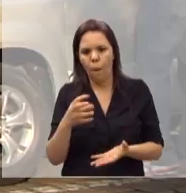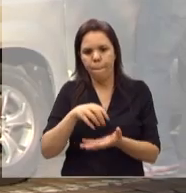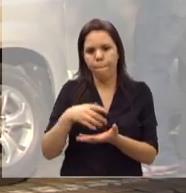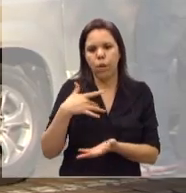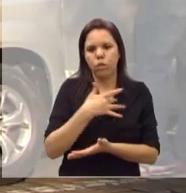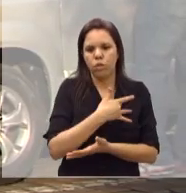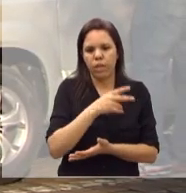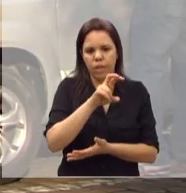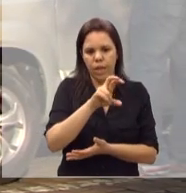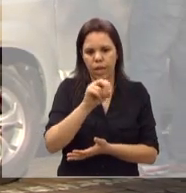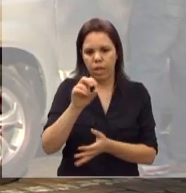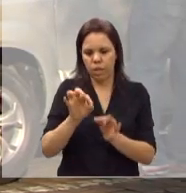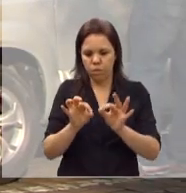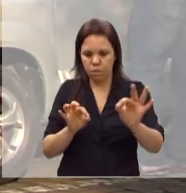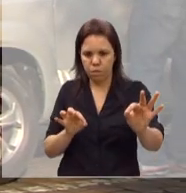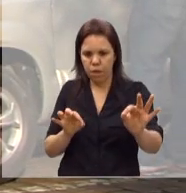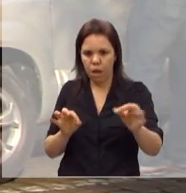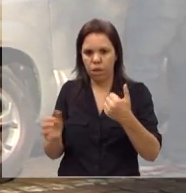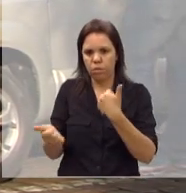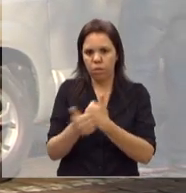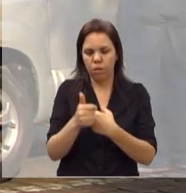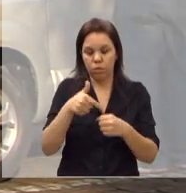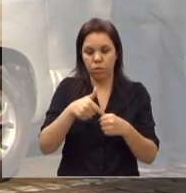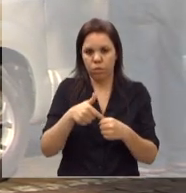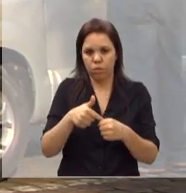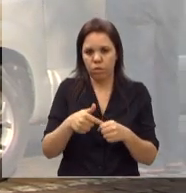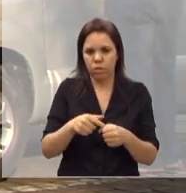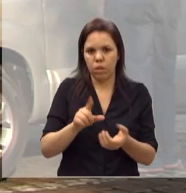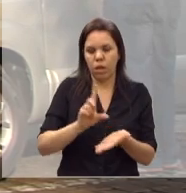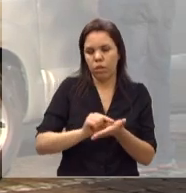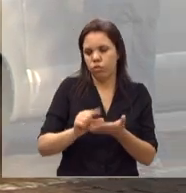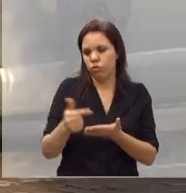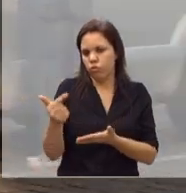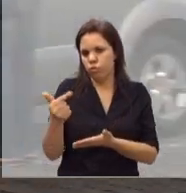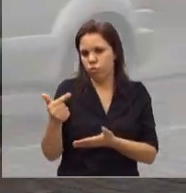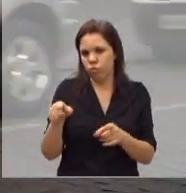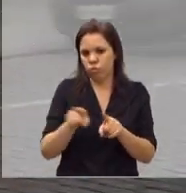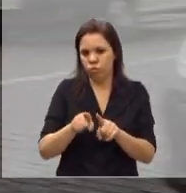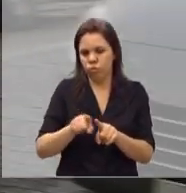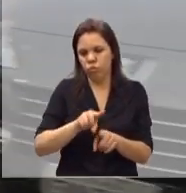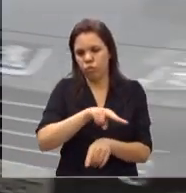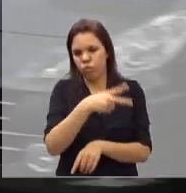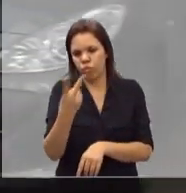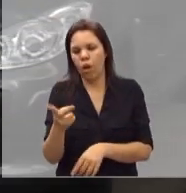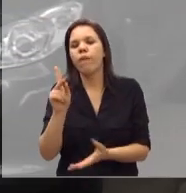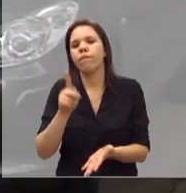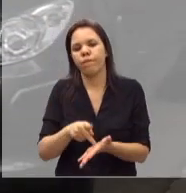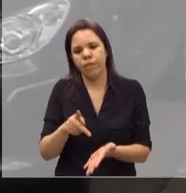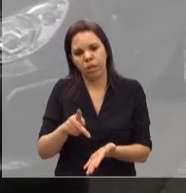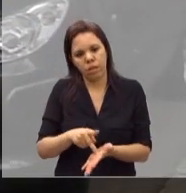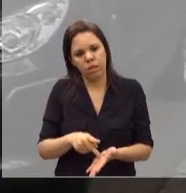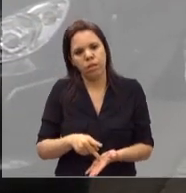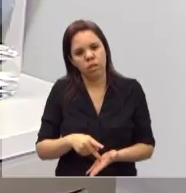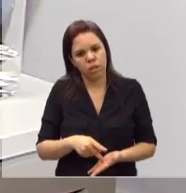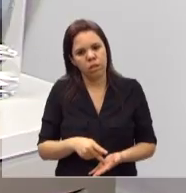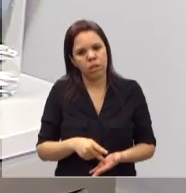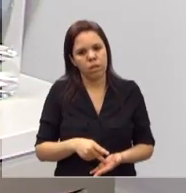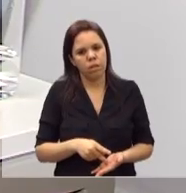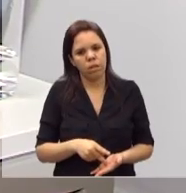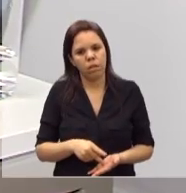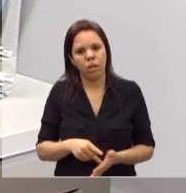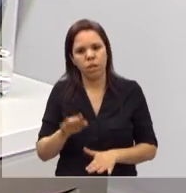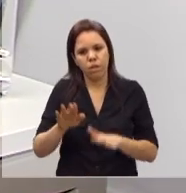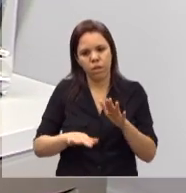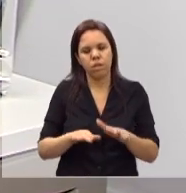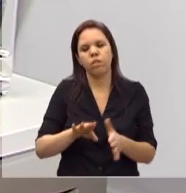de posto de gasolina. E dizia mais, no artigo 2º dizia assim, e o reverso é verdadeiro. Aí no reverso, matou